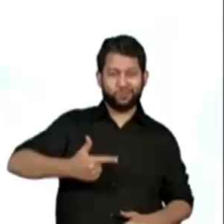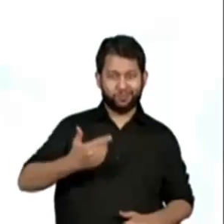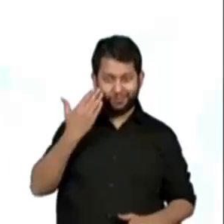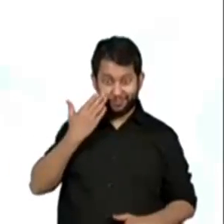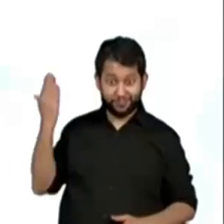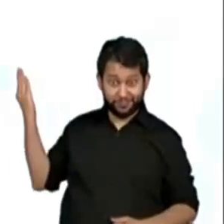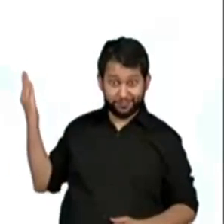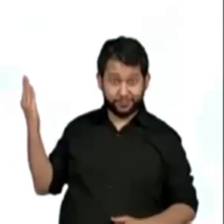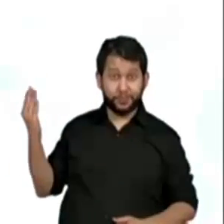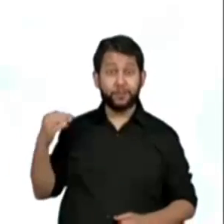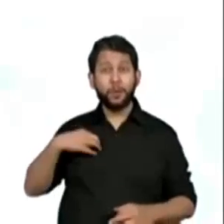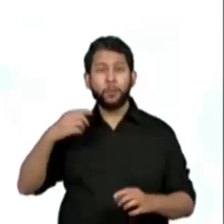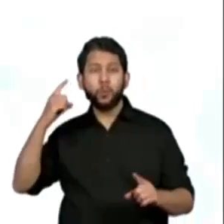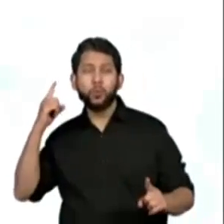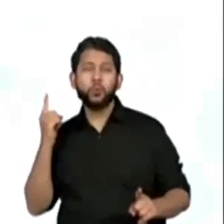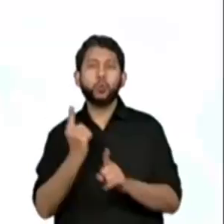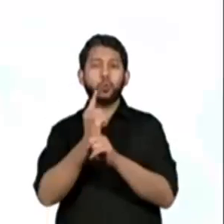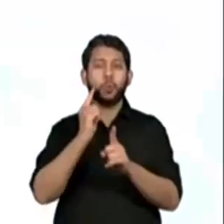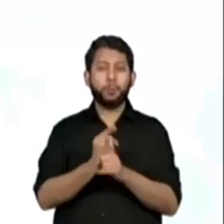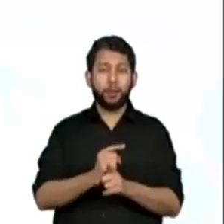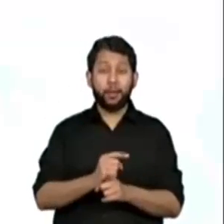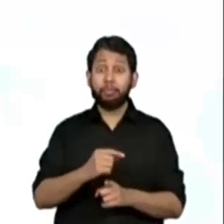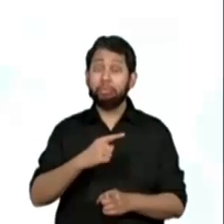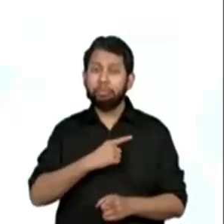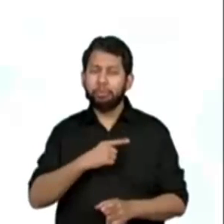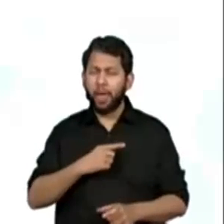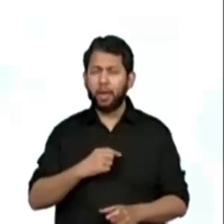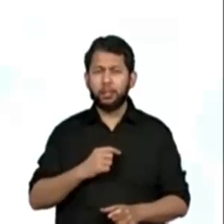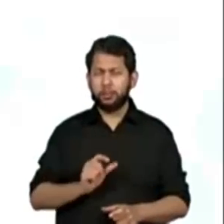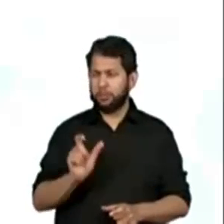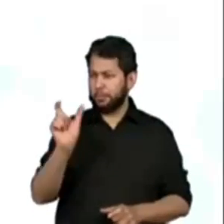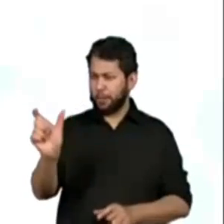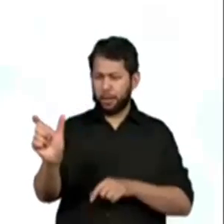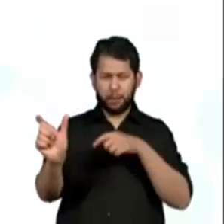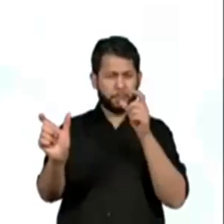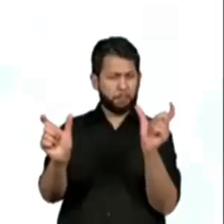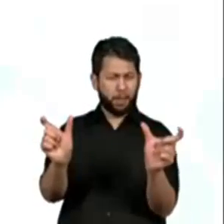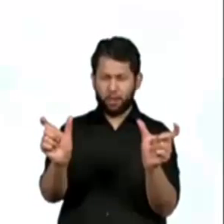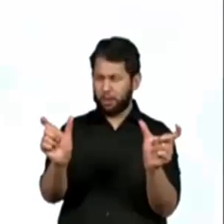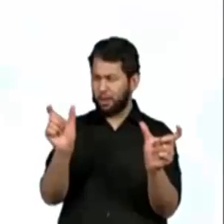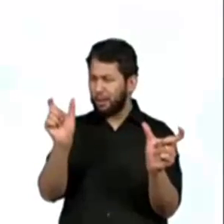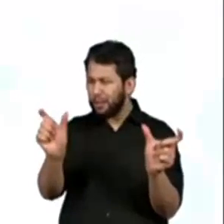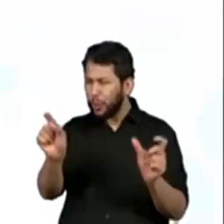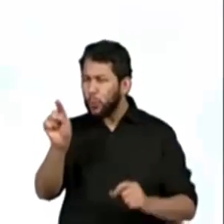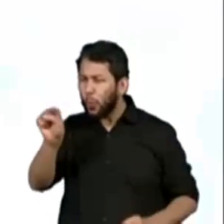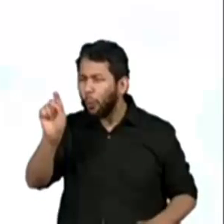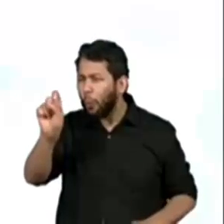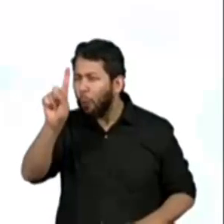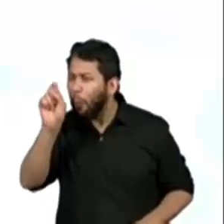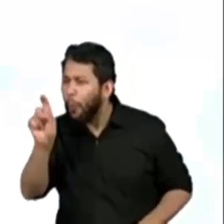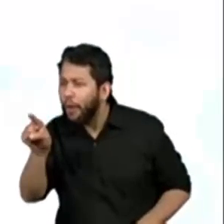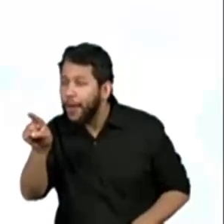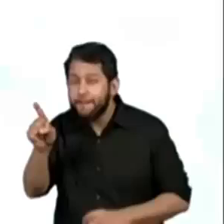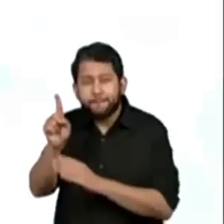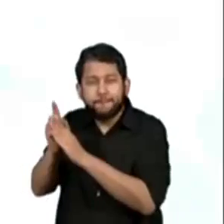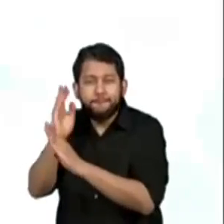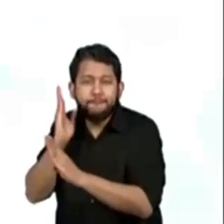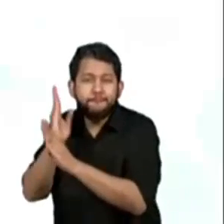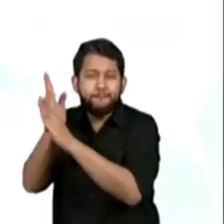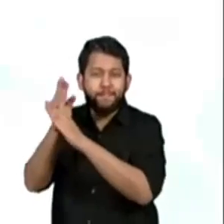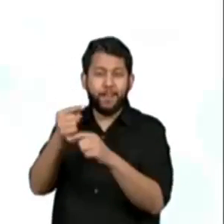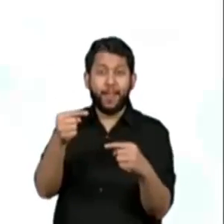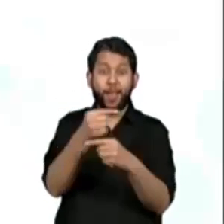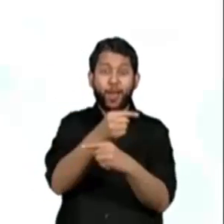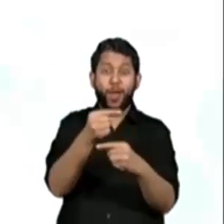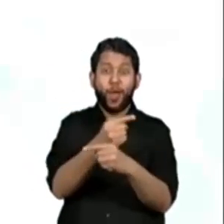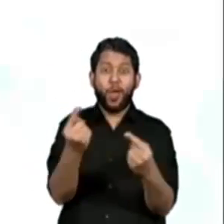objetivo? Determinar o elemento desconhecido que torna verdadeira uma igualdade, ok? Então,